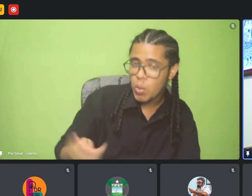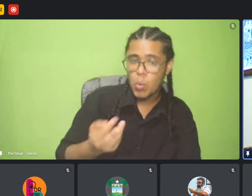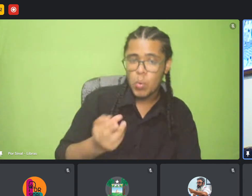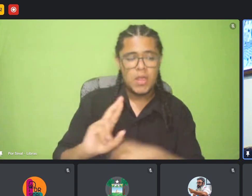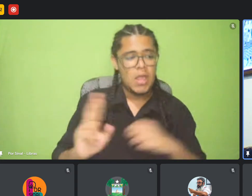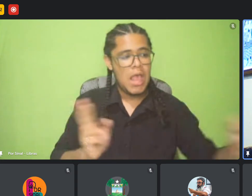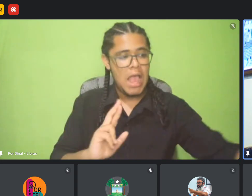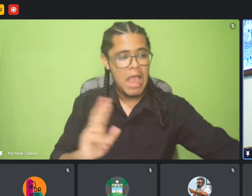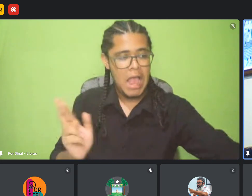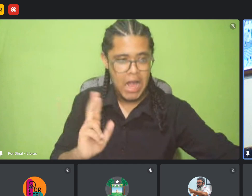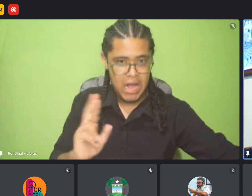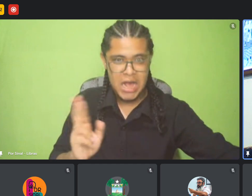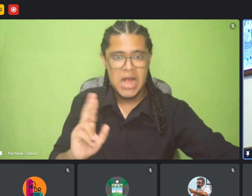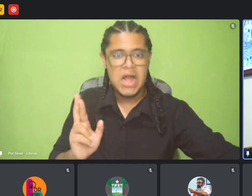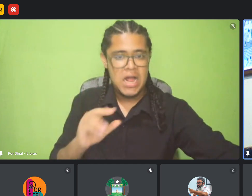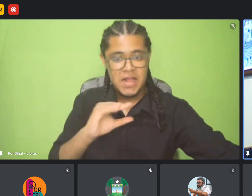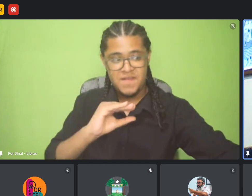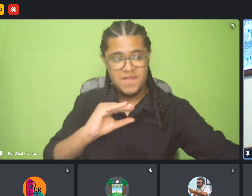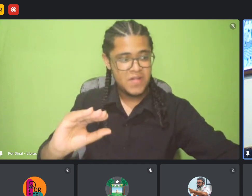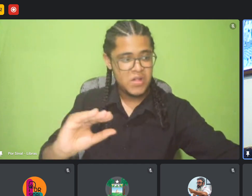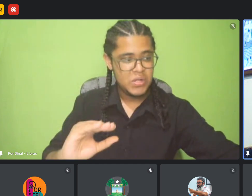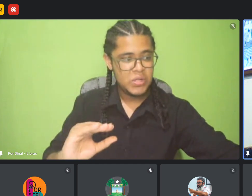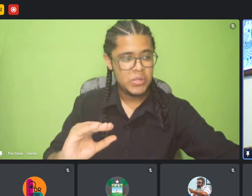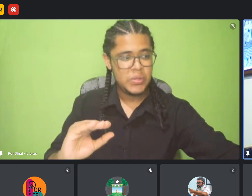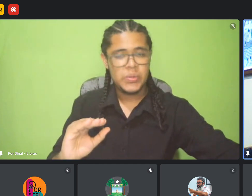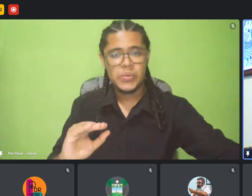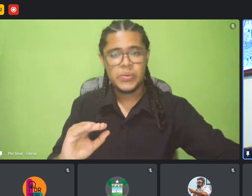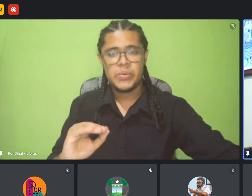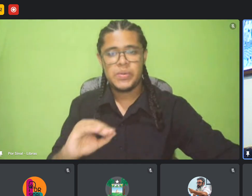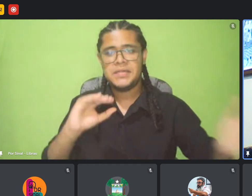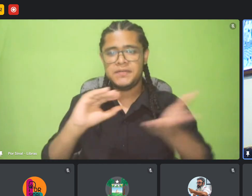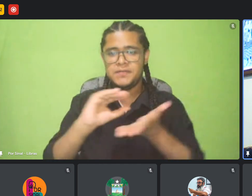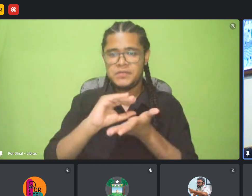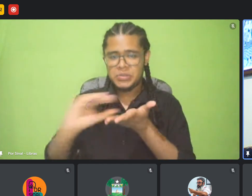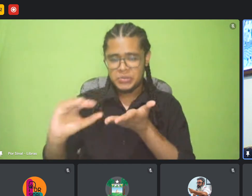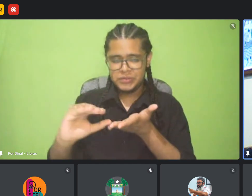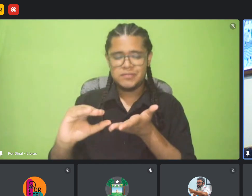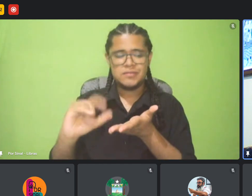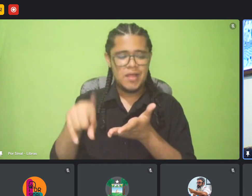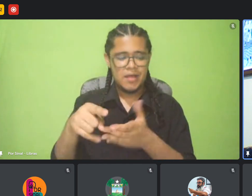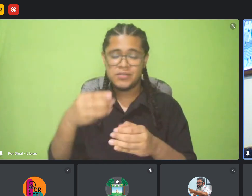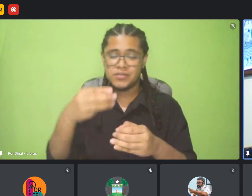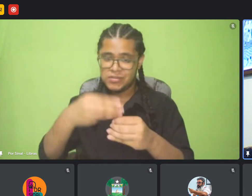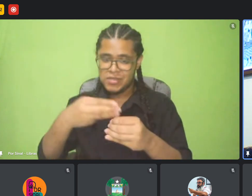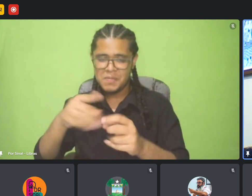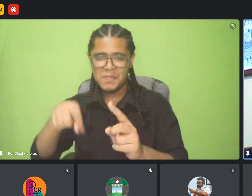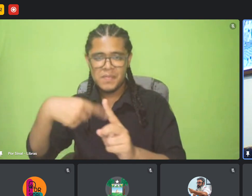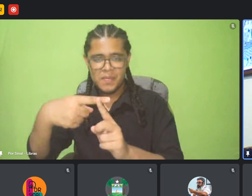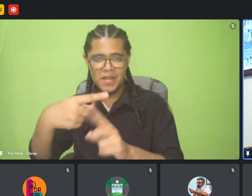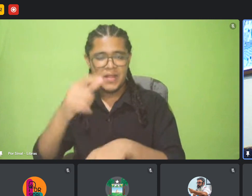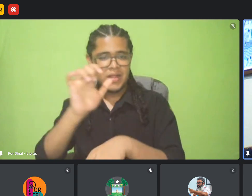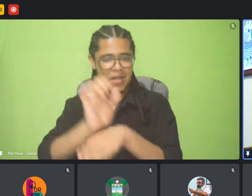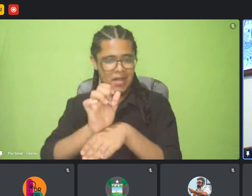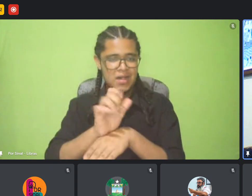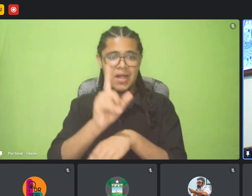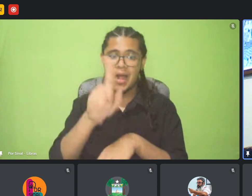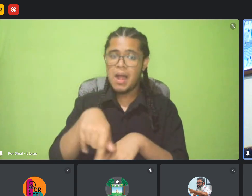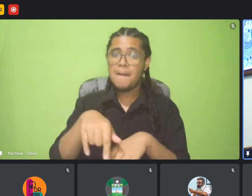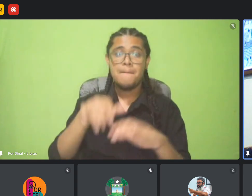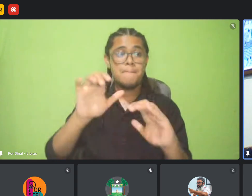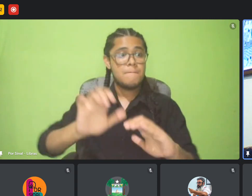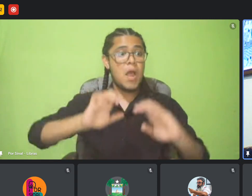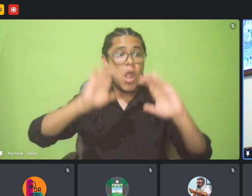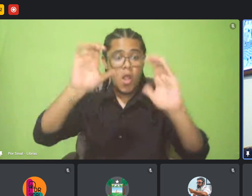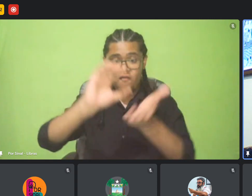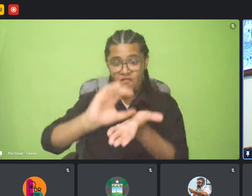para os entes subnacionais, para estados e municípios. É a maior descentralização de recursos da história para a cultura.